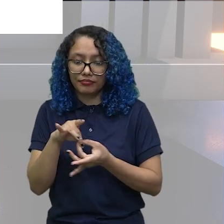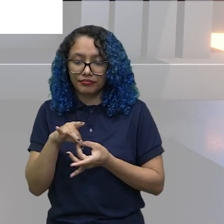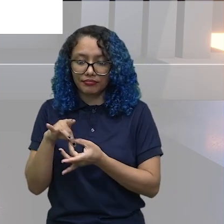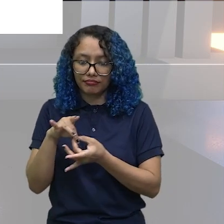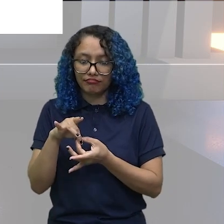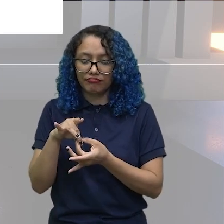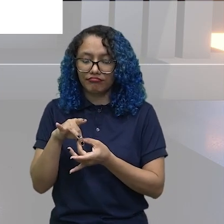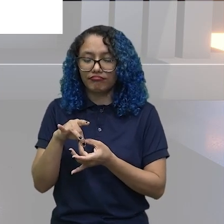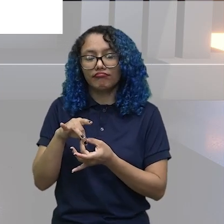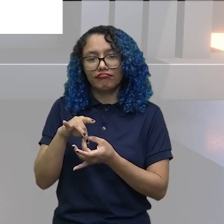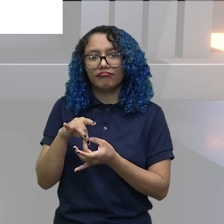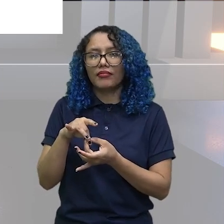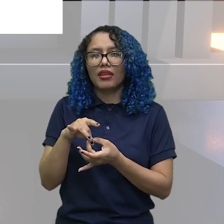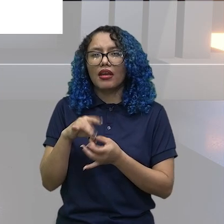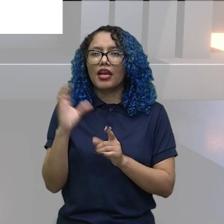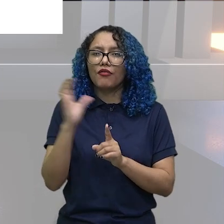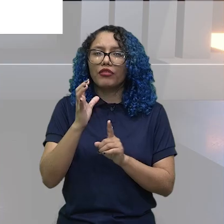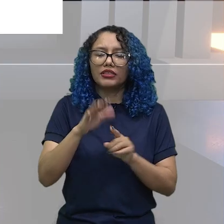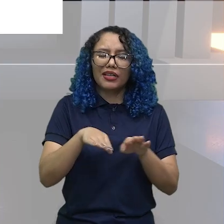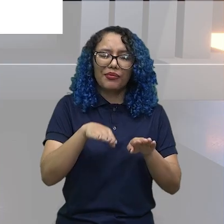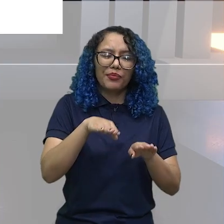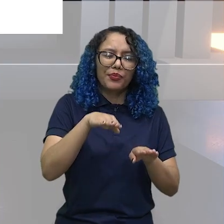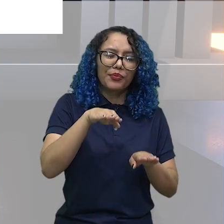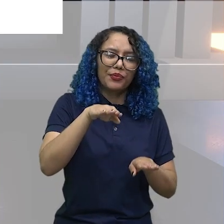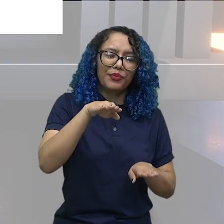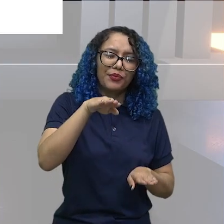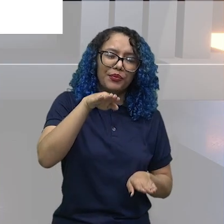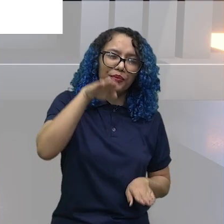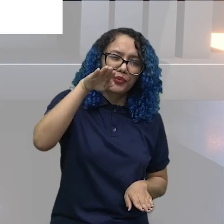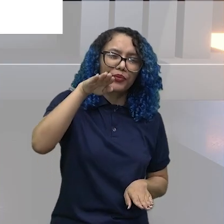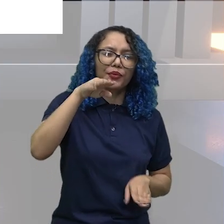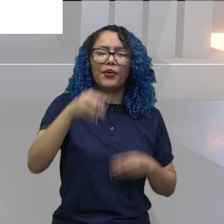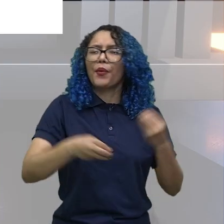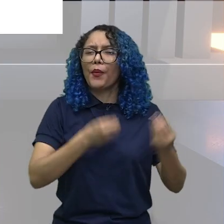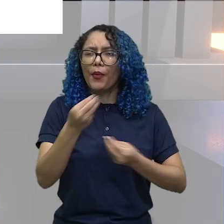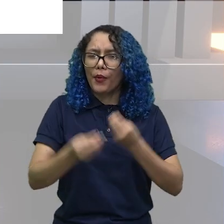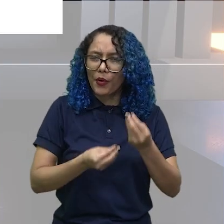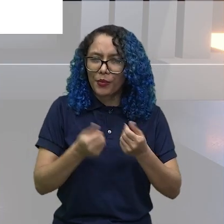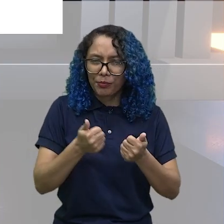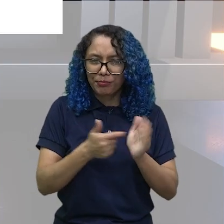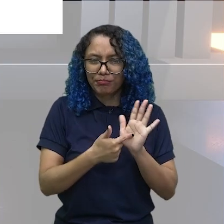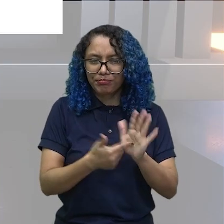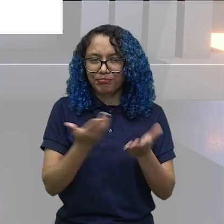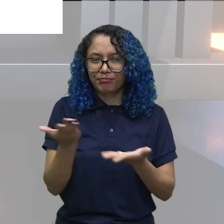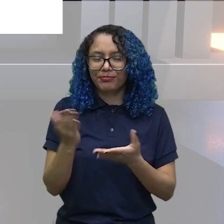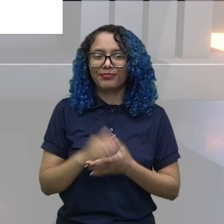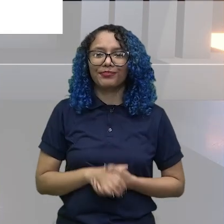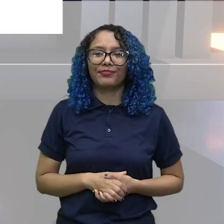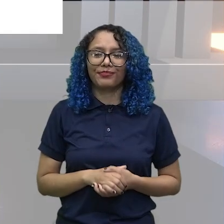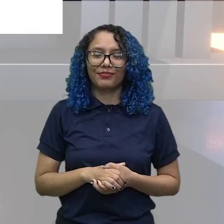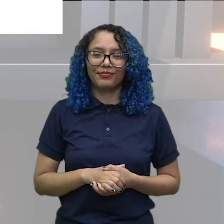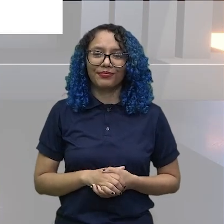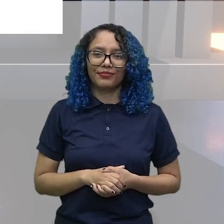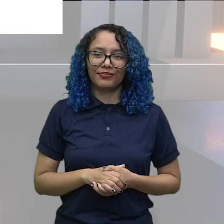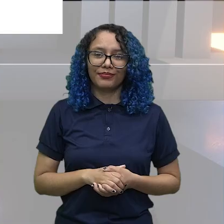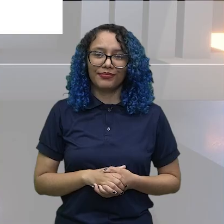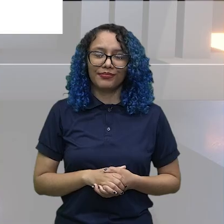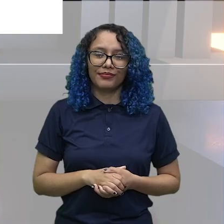ela ampliou essas desigualdades socioeconômicas, socioespacial. Acompanhe aqui comigo.